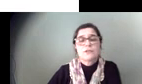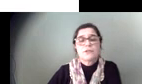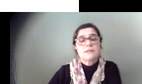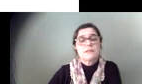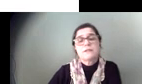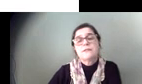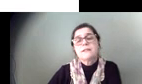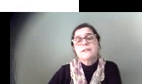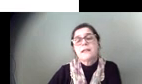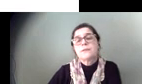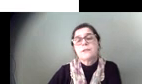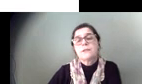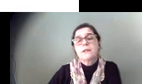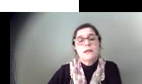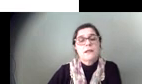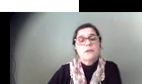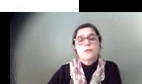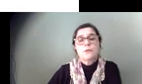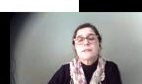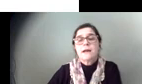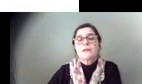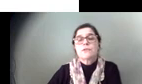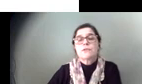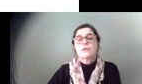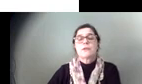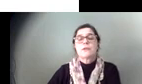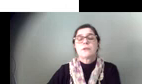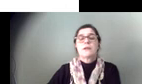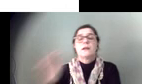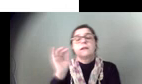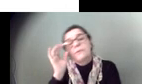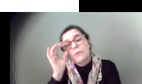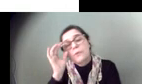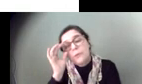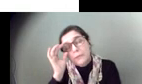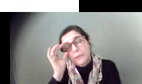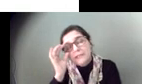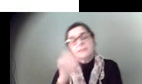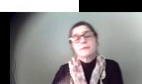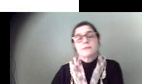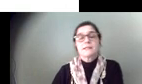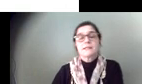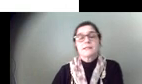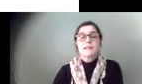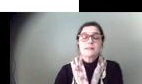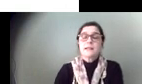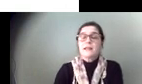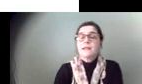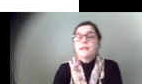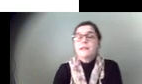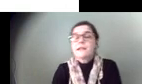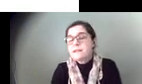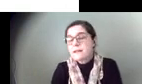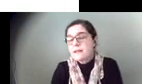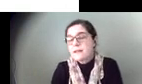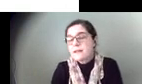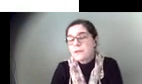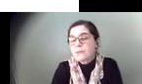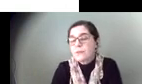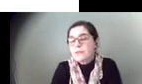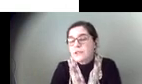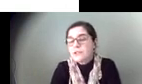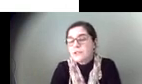seis diretorias que fizeram e gostaram, acharam que teve boa participação das crianças. E aí eles